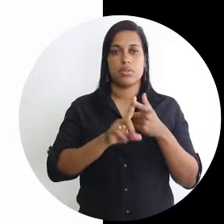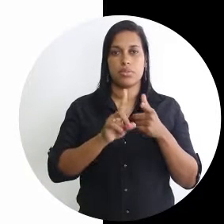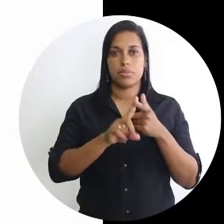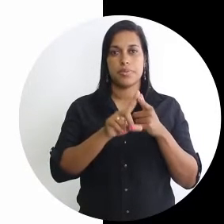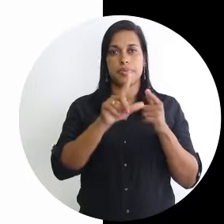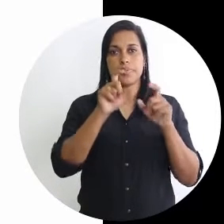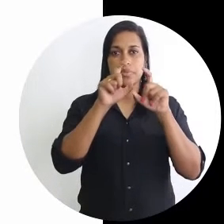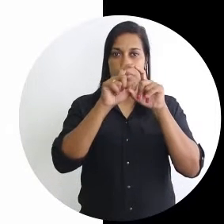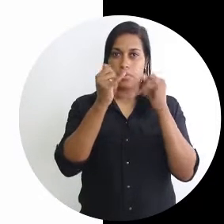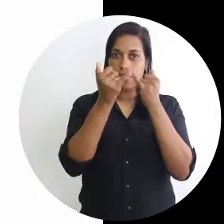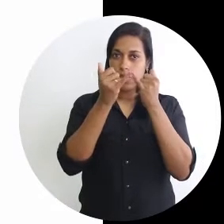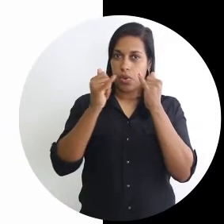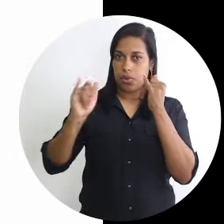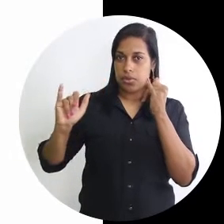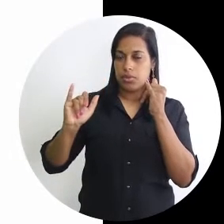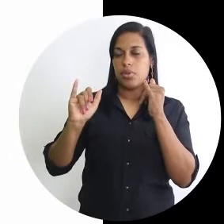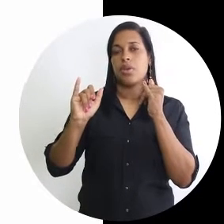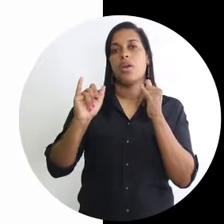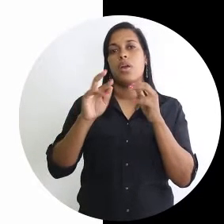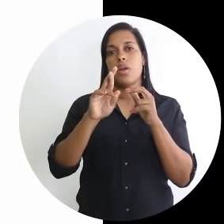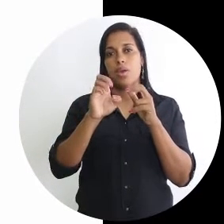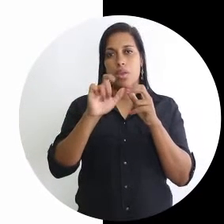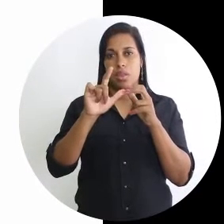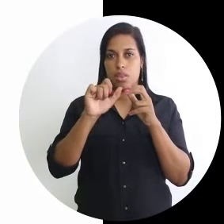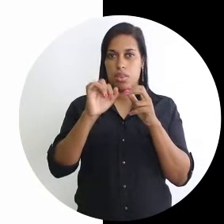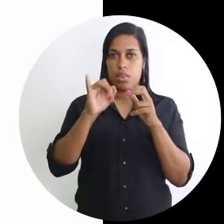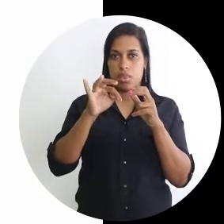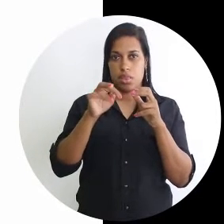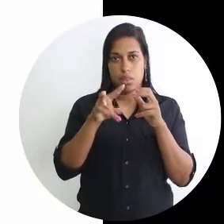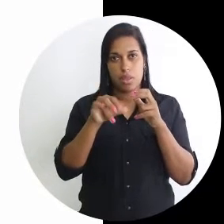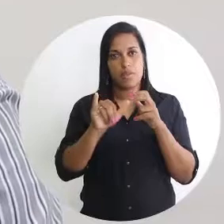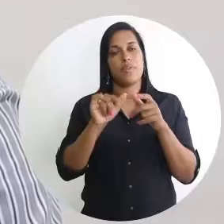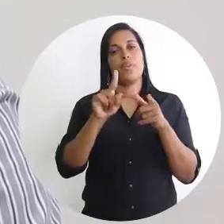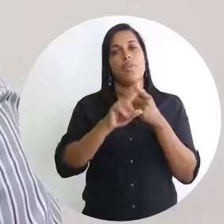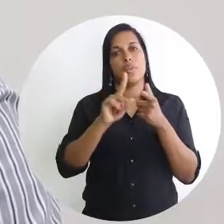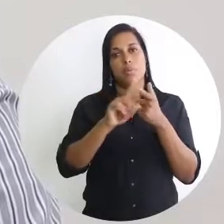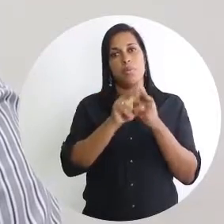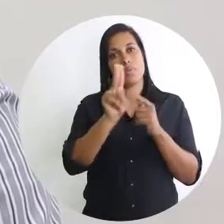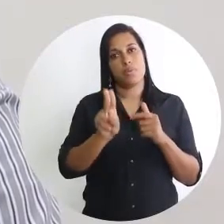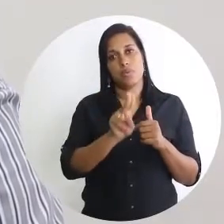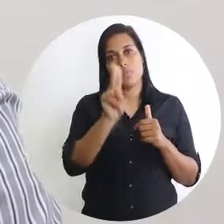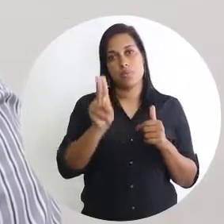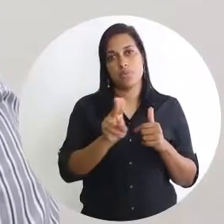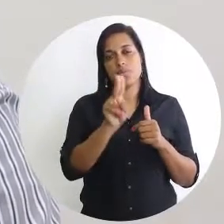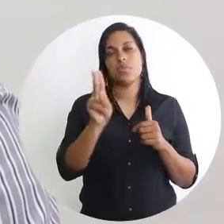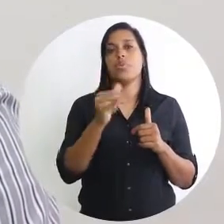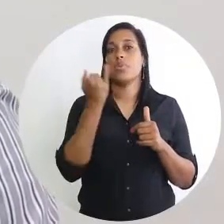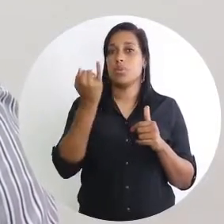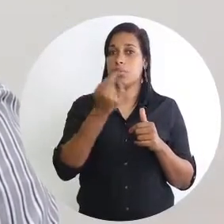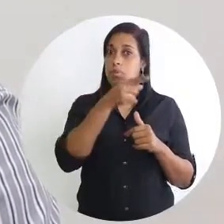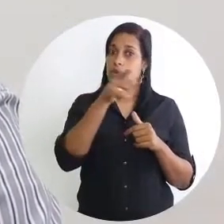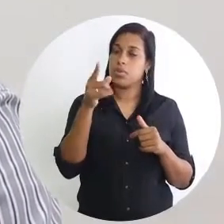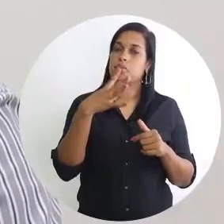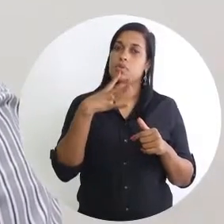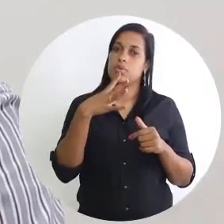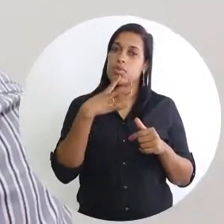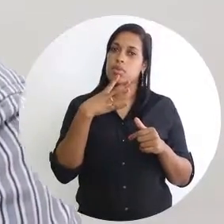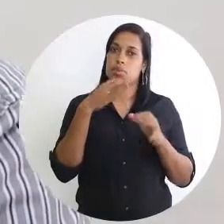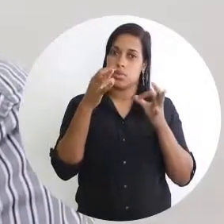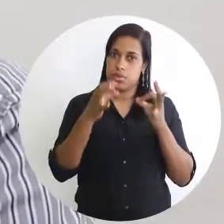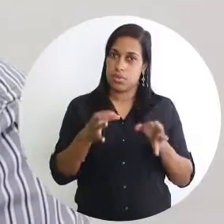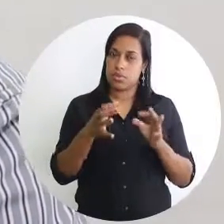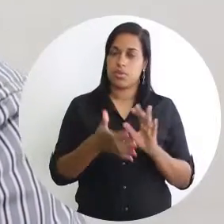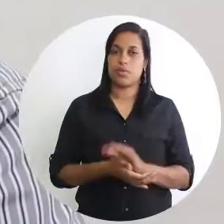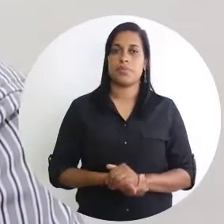o Linear Layout, o Relative Layout e o Absolute Layout, apesar de não ser usado assim, mas é importante você conhecer ele, certo?